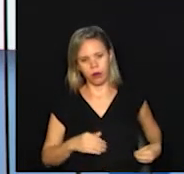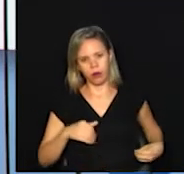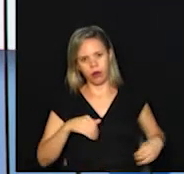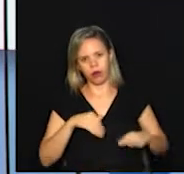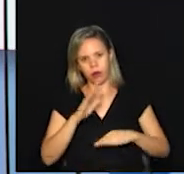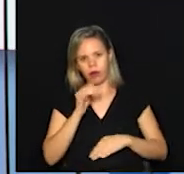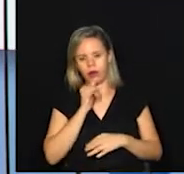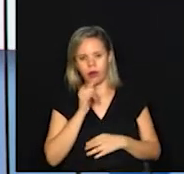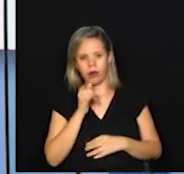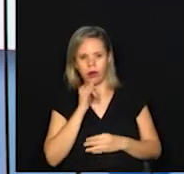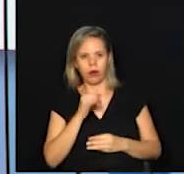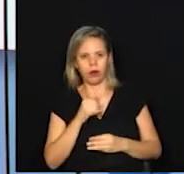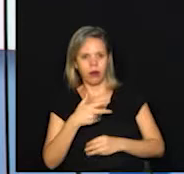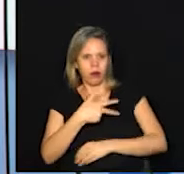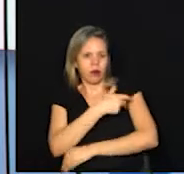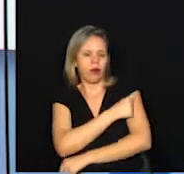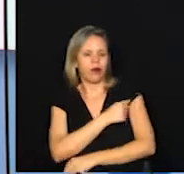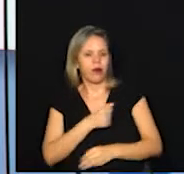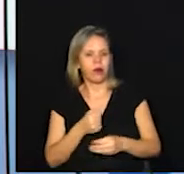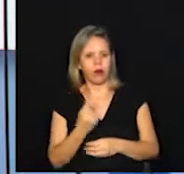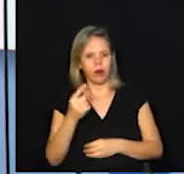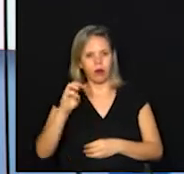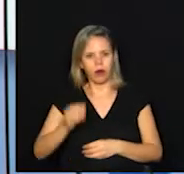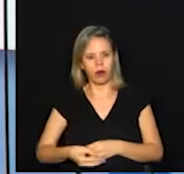de... as vacinas, ó,